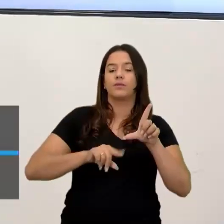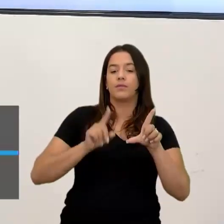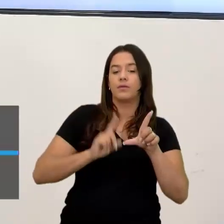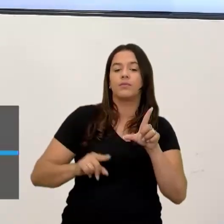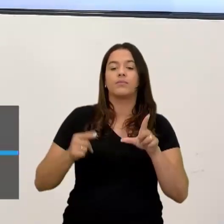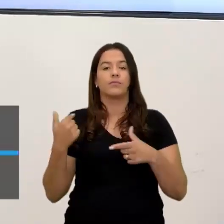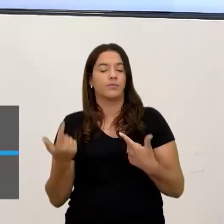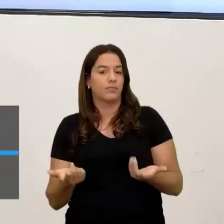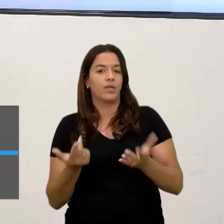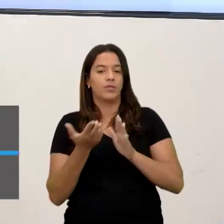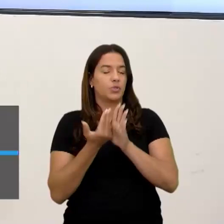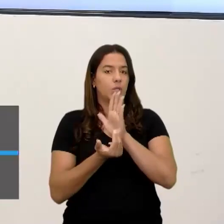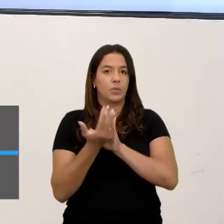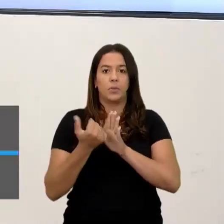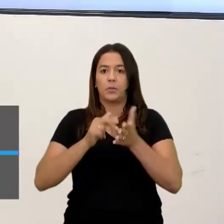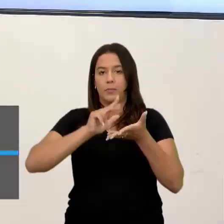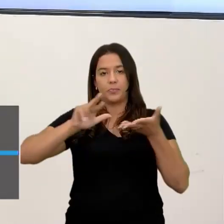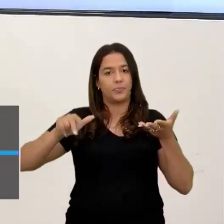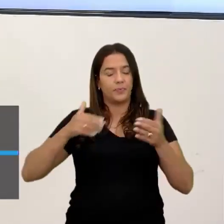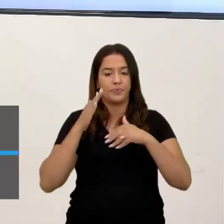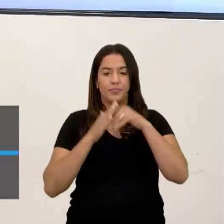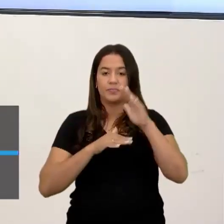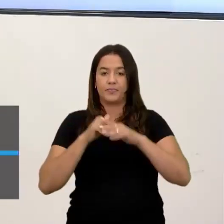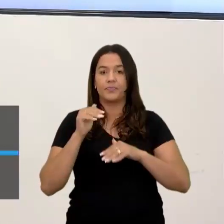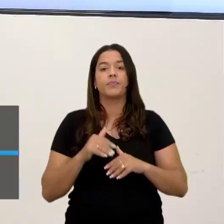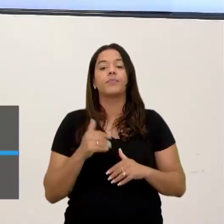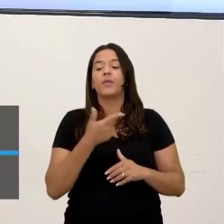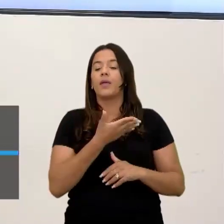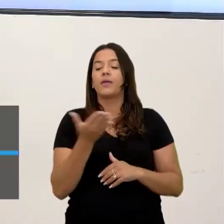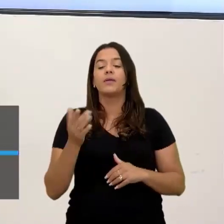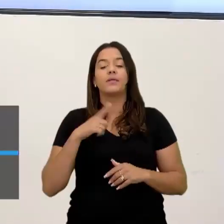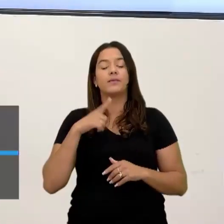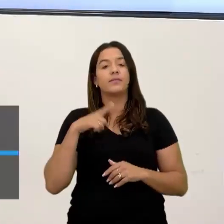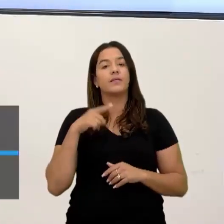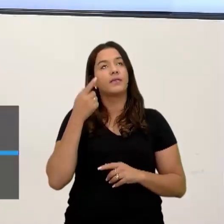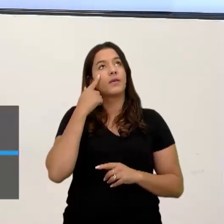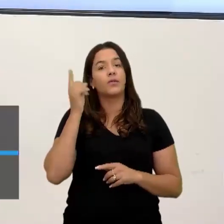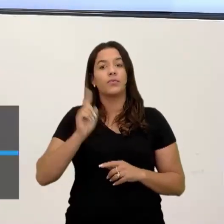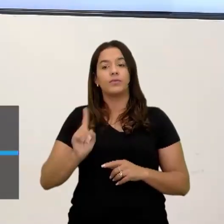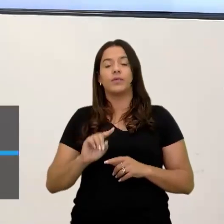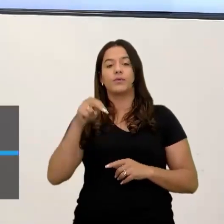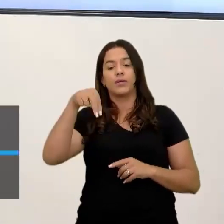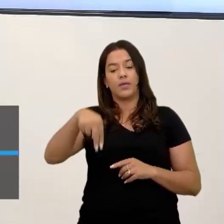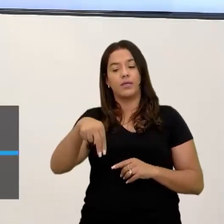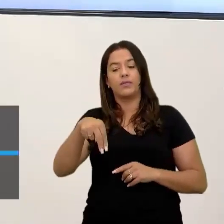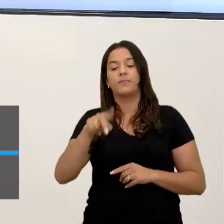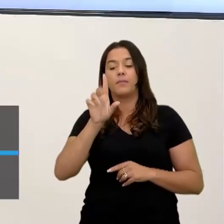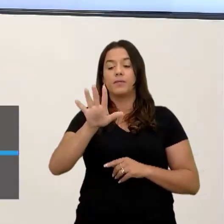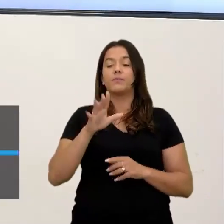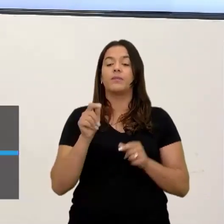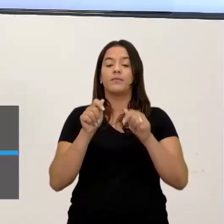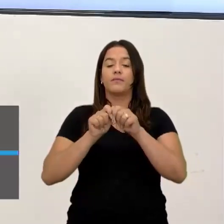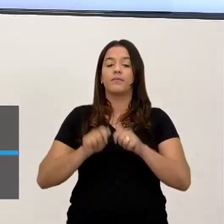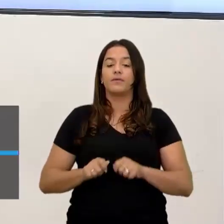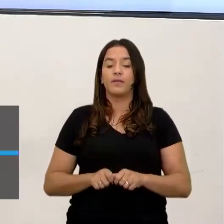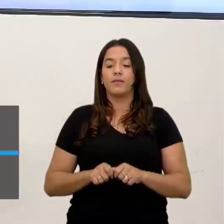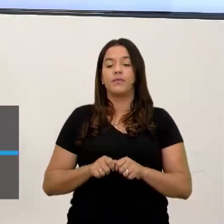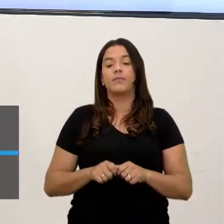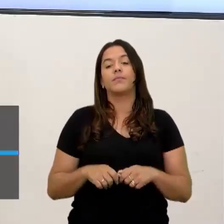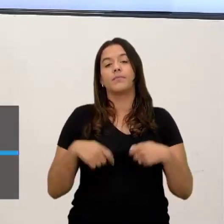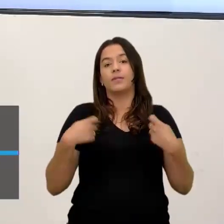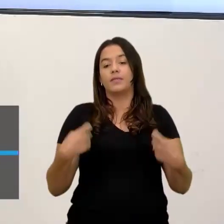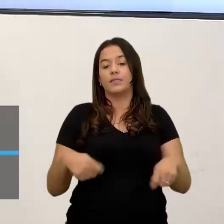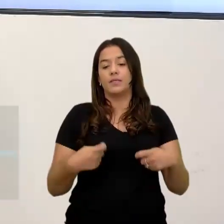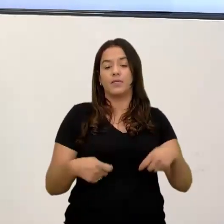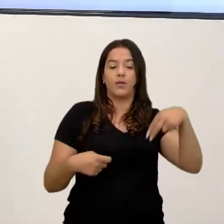de símbolo, tá certo? Bom, eu não sei quem é N, mas eu sei que para produzir os salgadinhos, basta multiplicar o